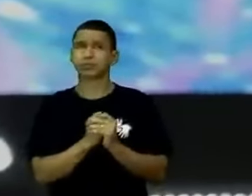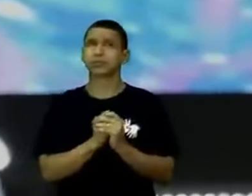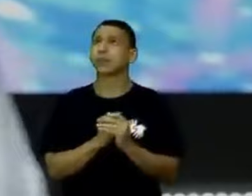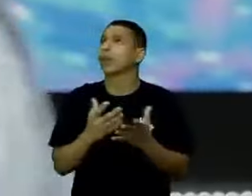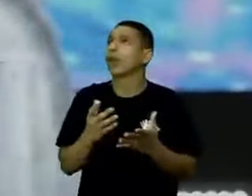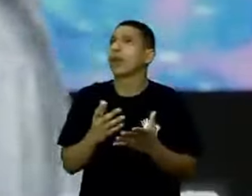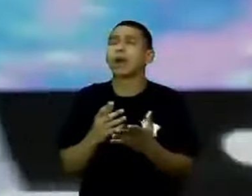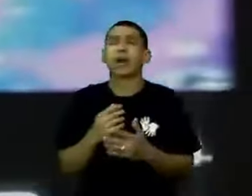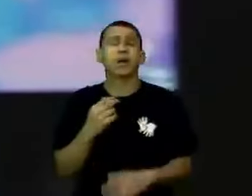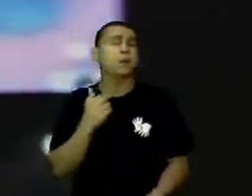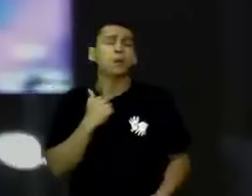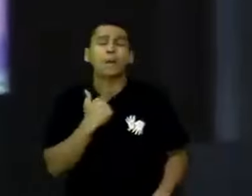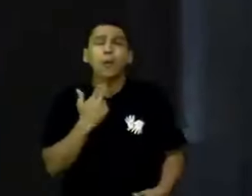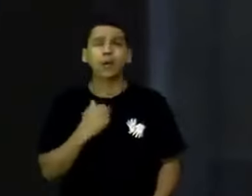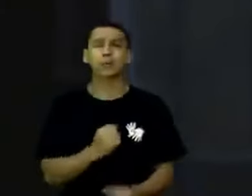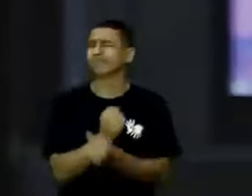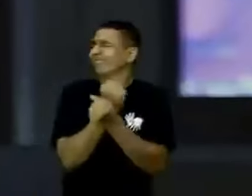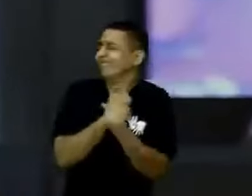é impossível.